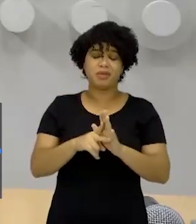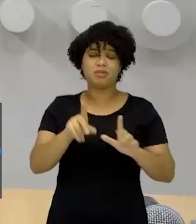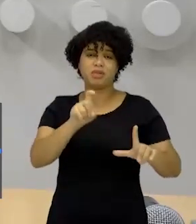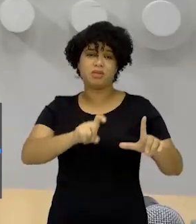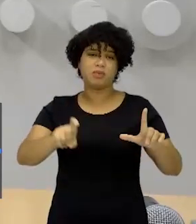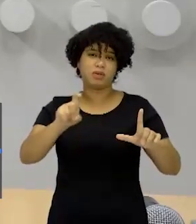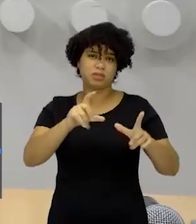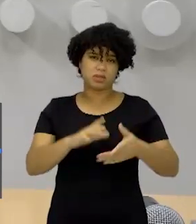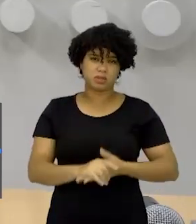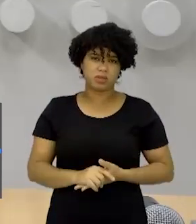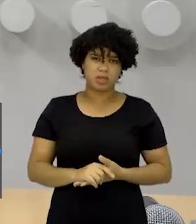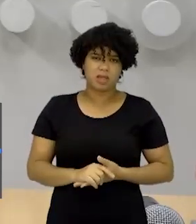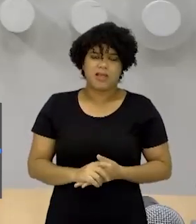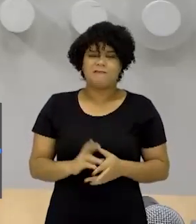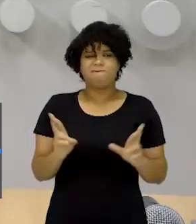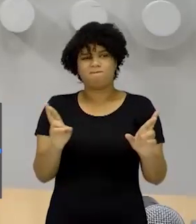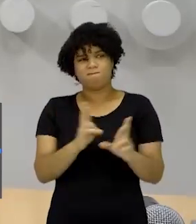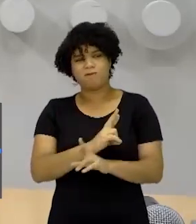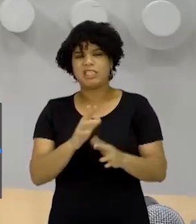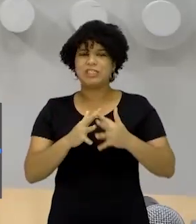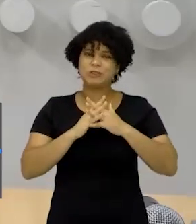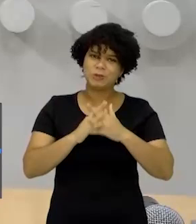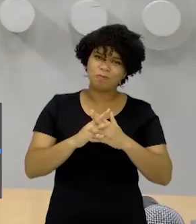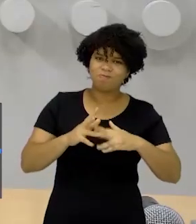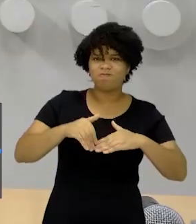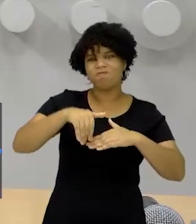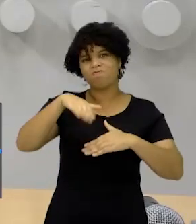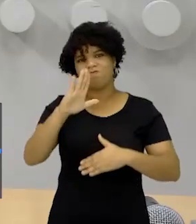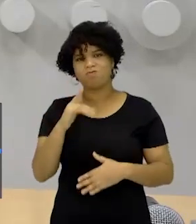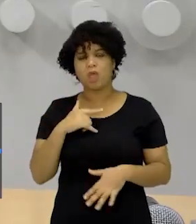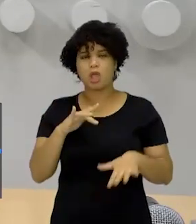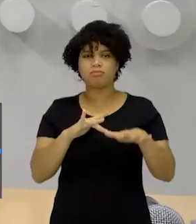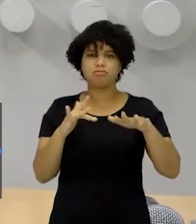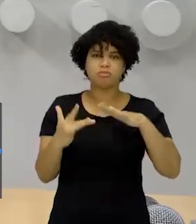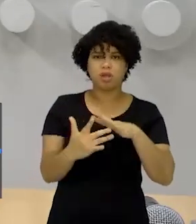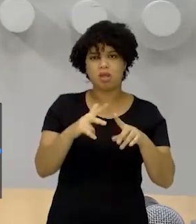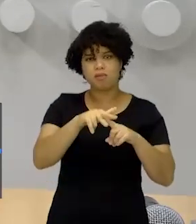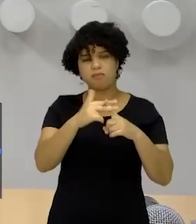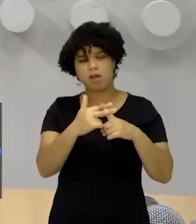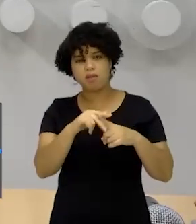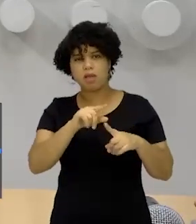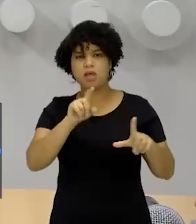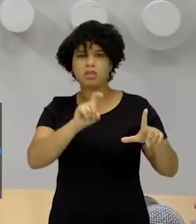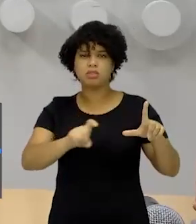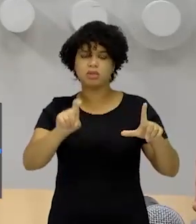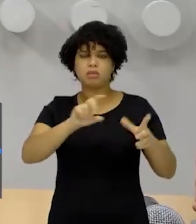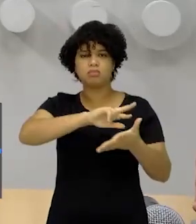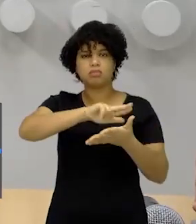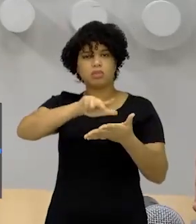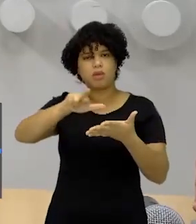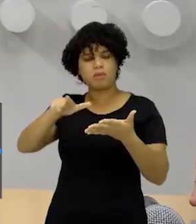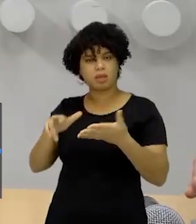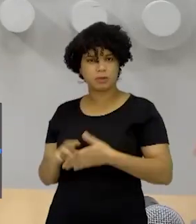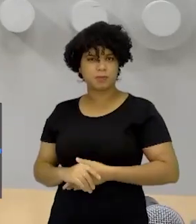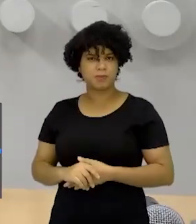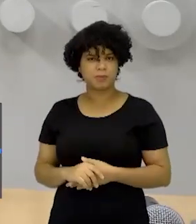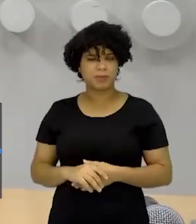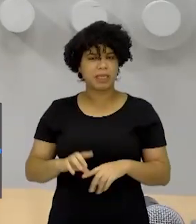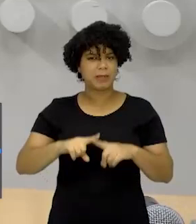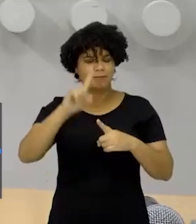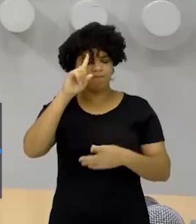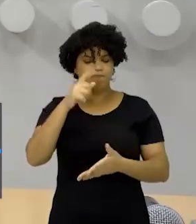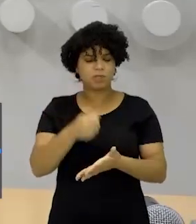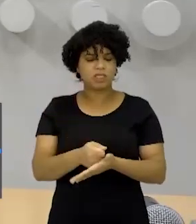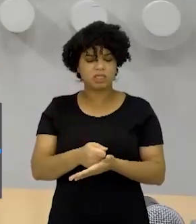relação muito mais imbricada ao uso das ferramentas tecnológicas. Libertar-se, portanto, de uma vida regrada